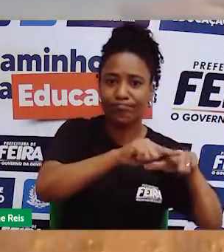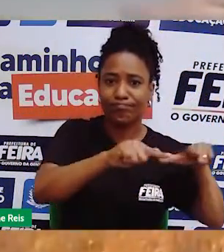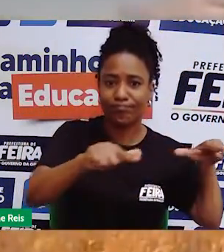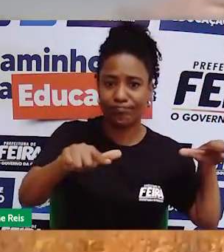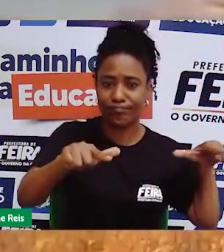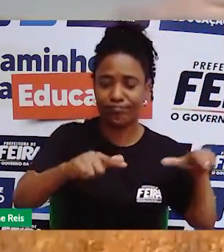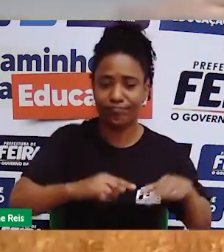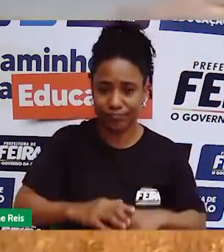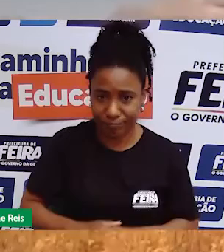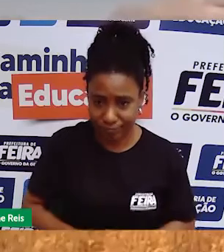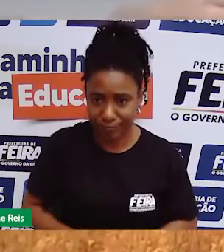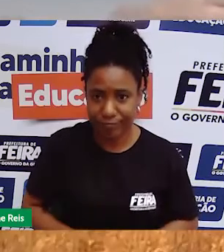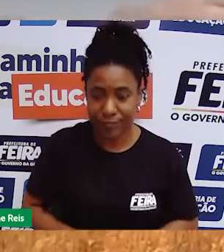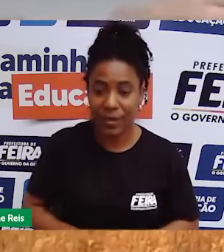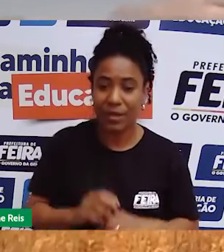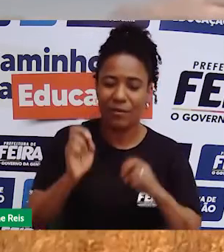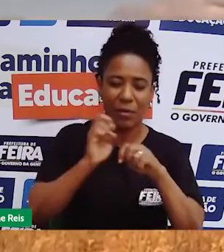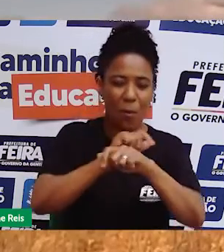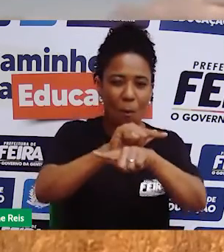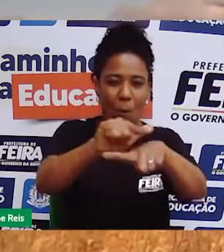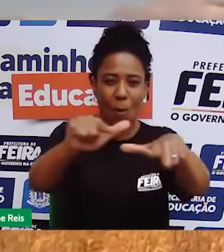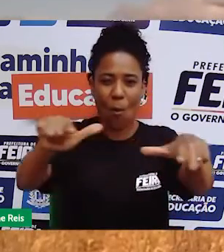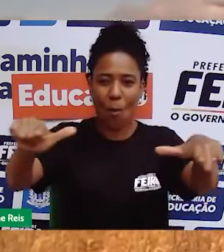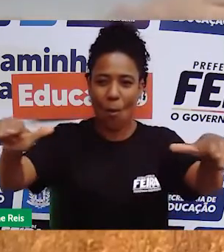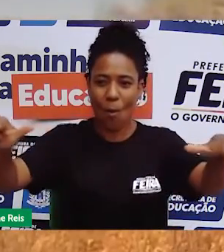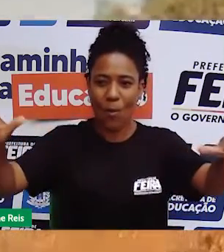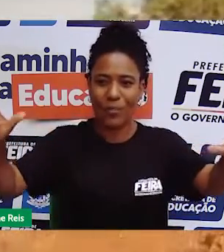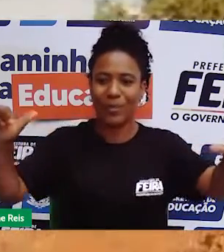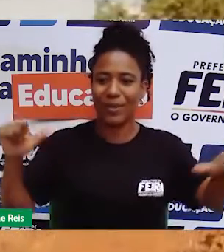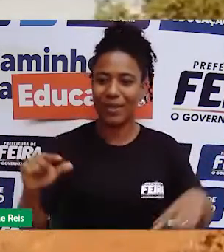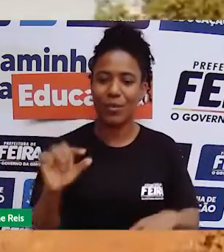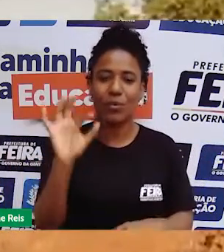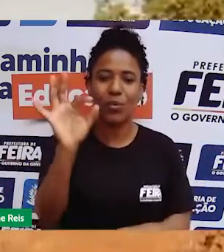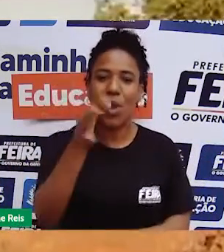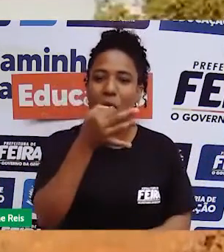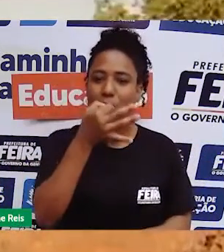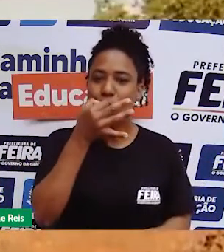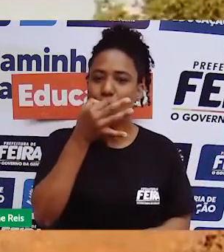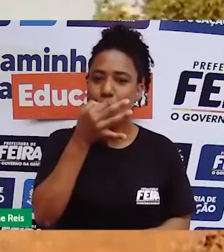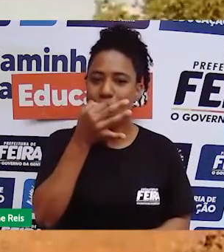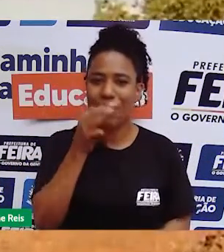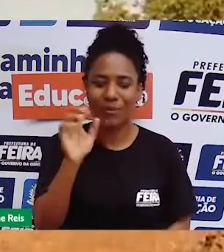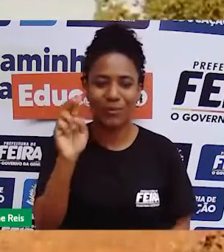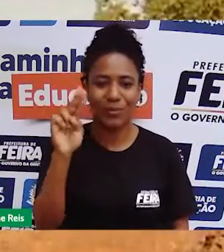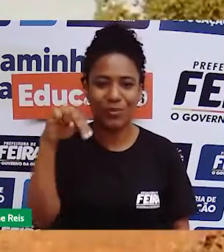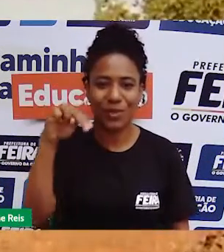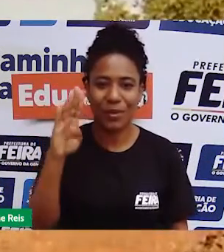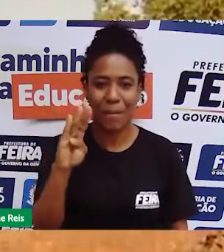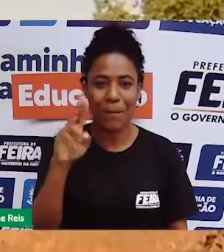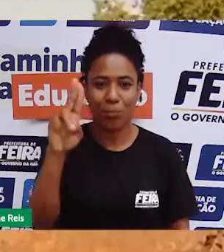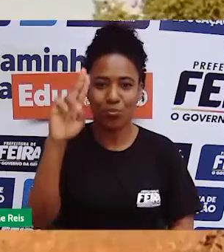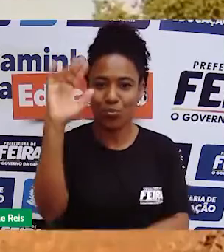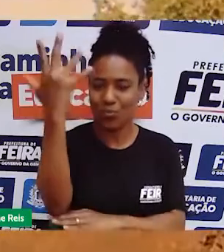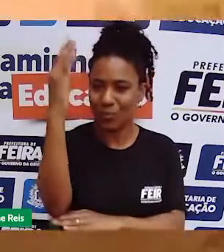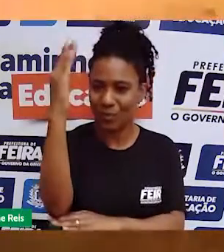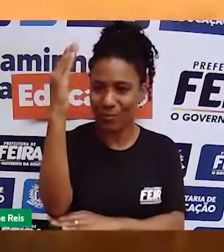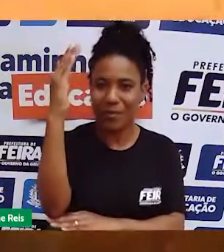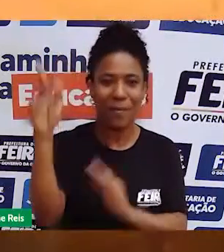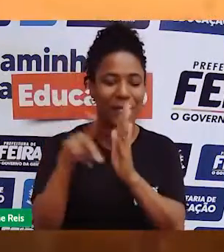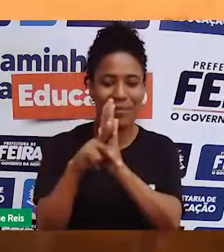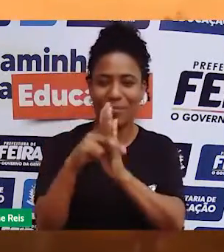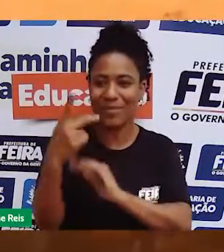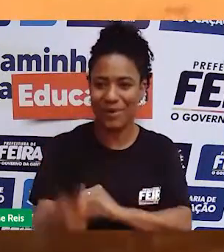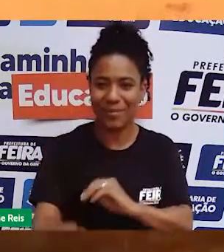E é neste cenário árido que um umbuzeiro se destaca, com sua copa frondosa. Ele é um símbolo da caatinga,